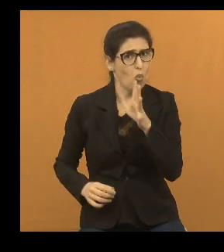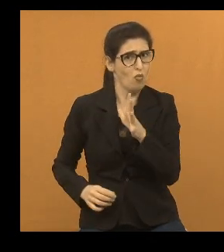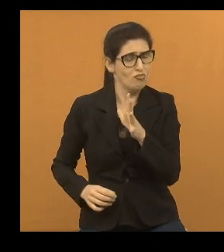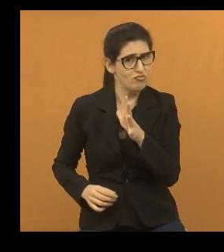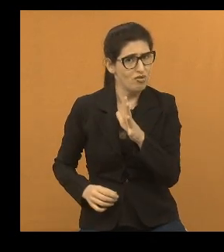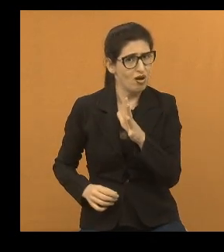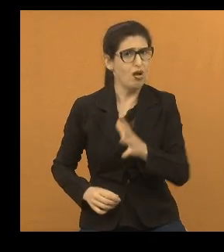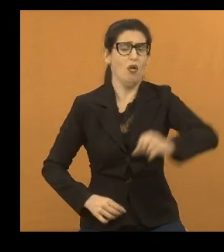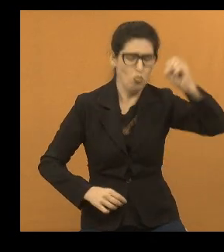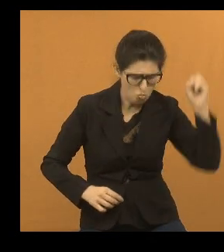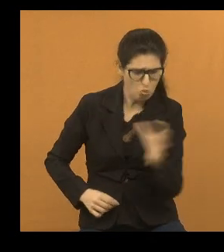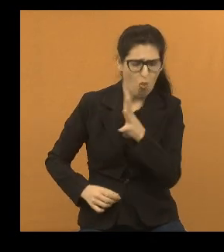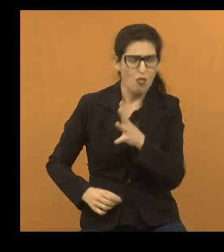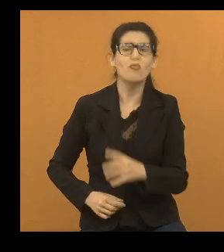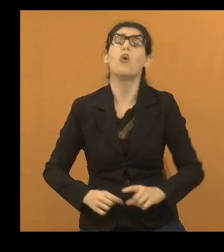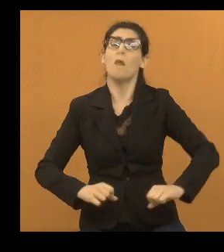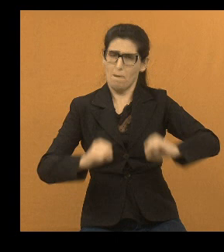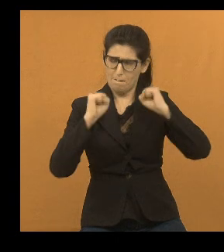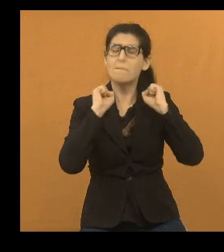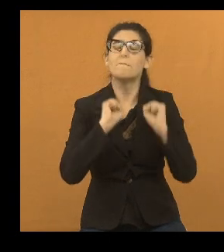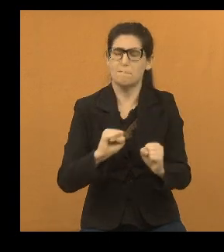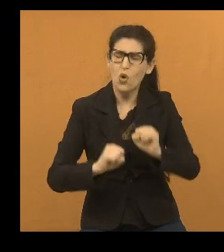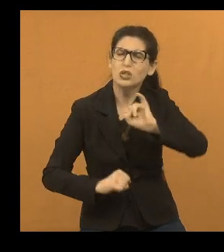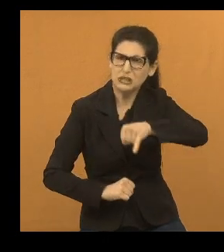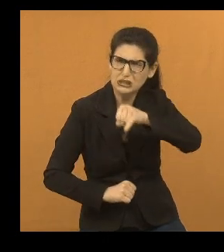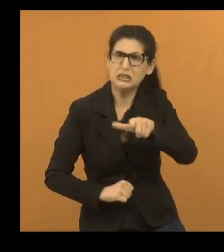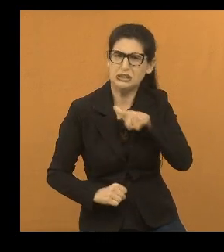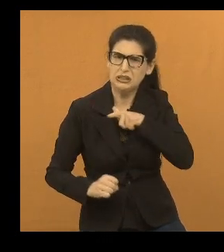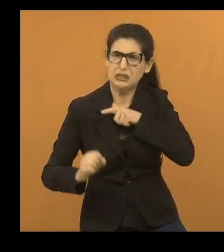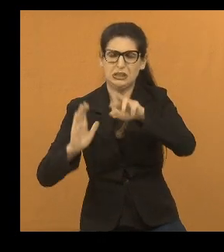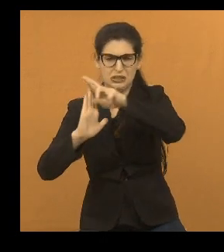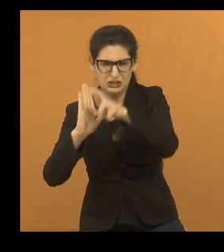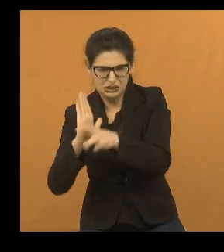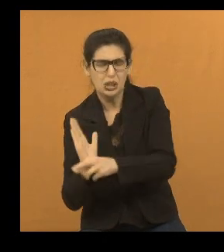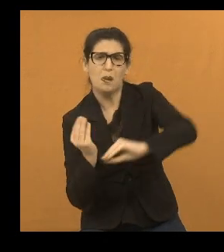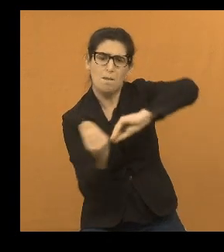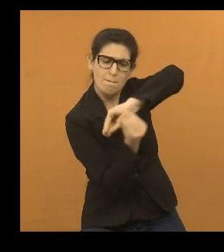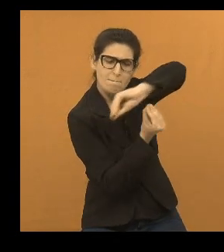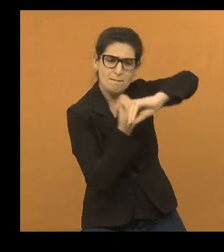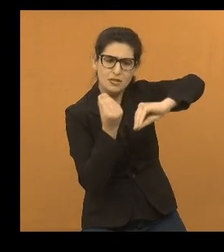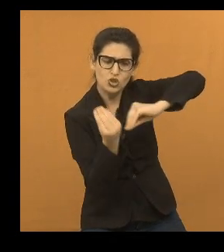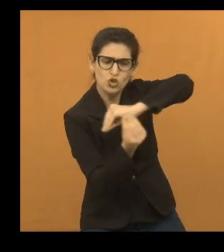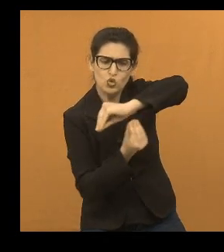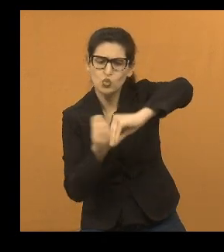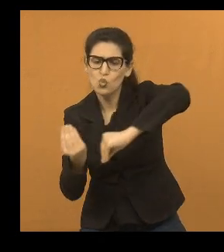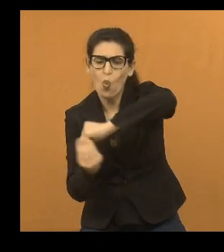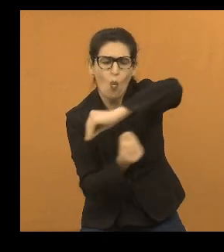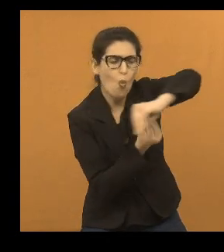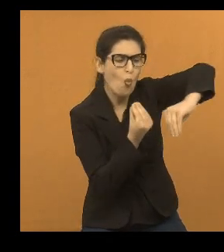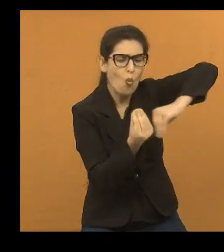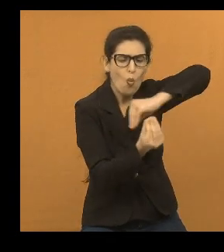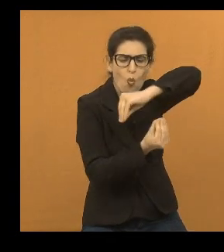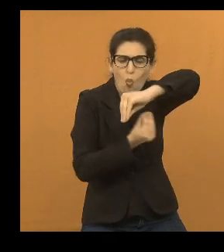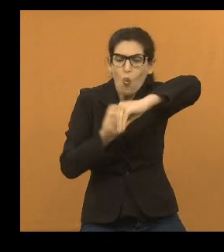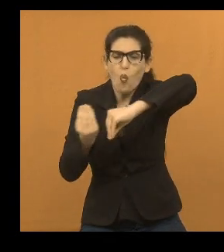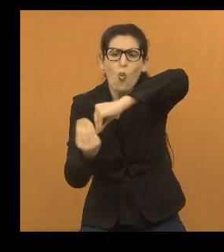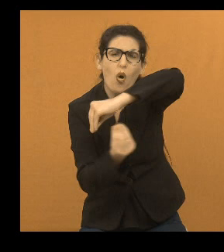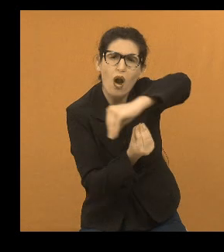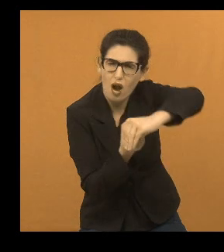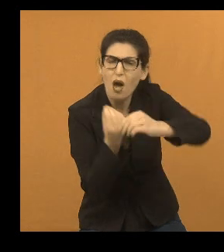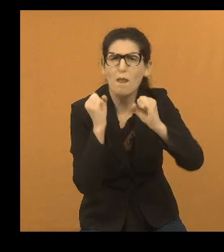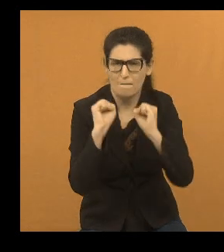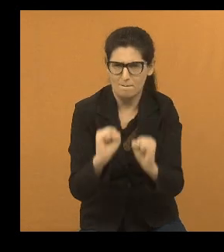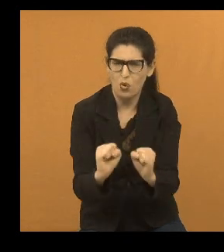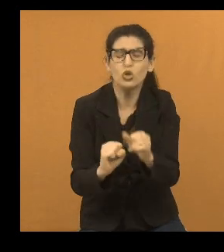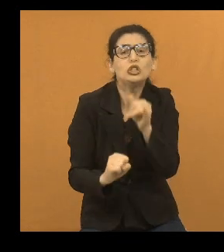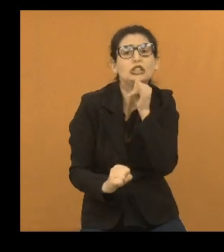cidade pode sim e deve fazer um regramento para o uso misto. É possível hoje, até porque por questões que envolvem, por exemplo, a